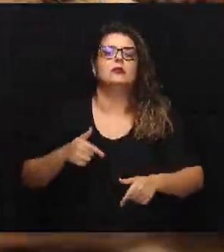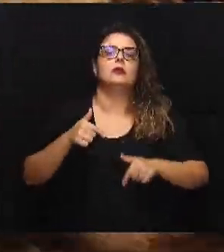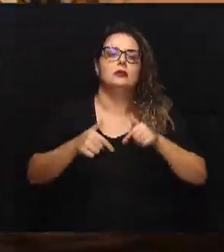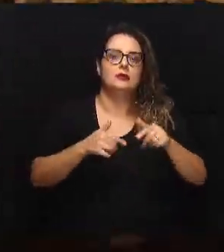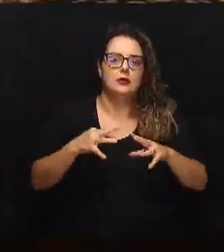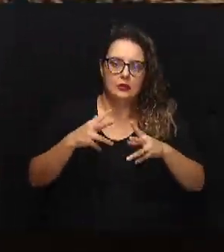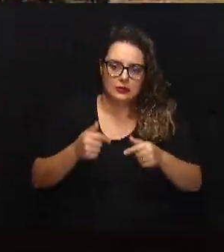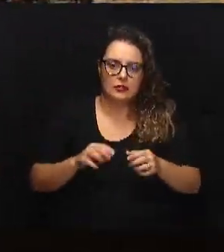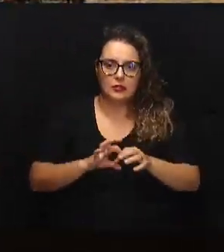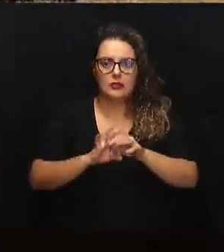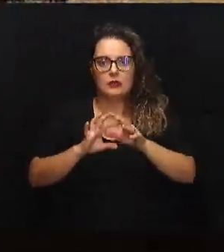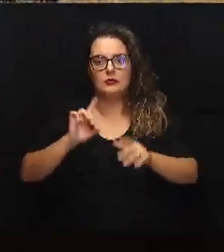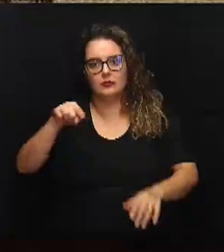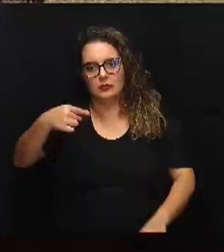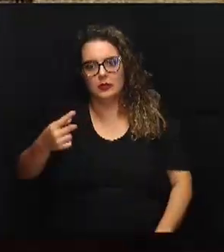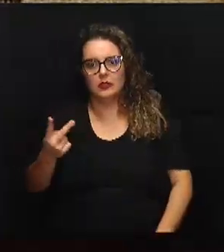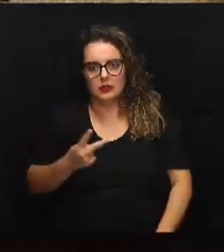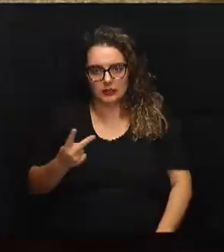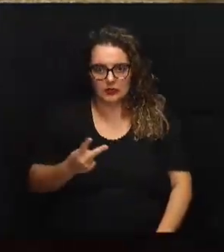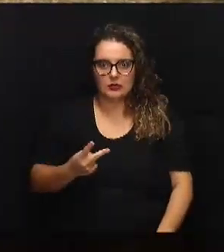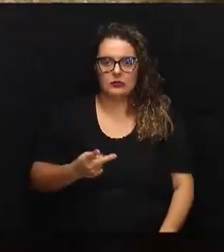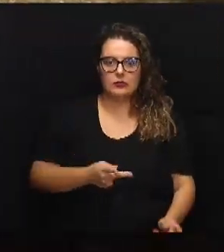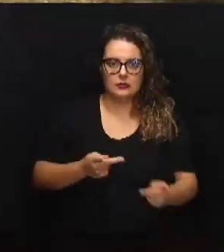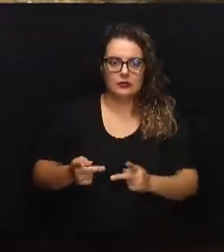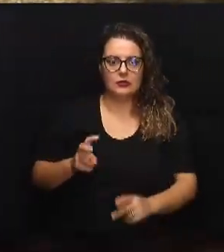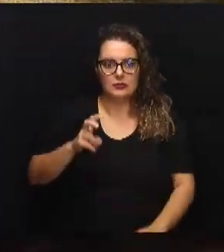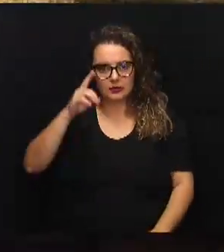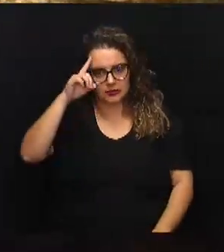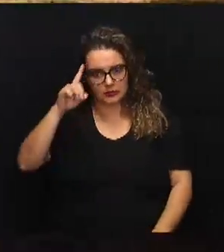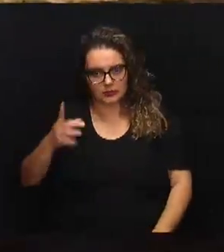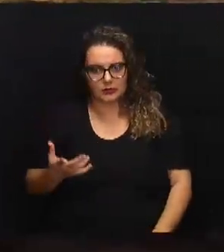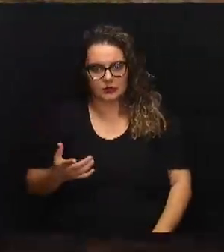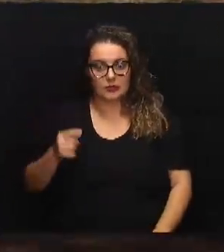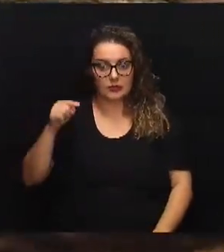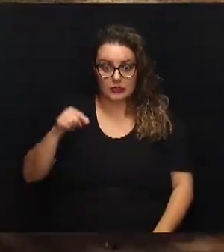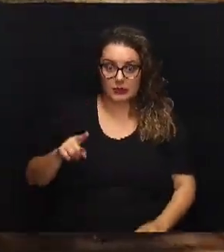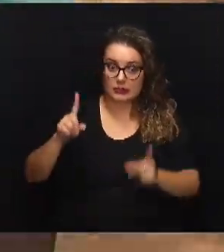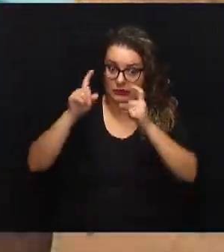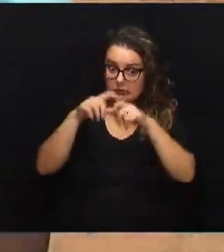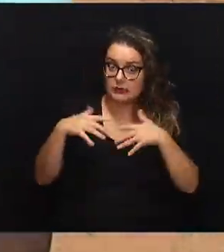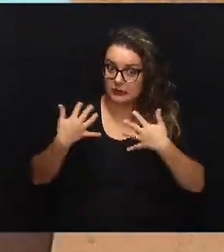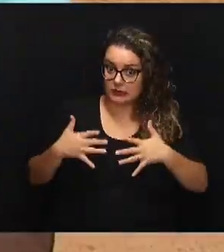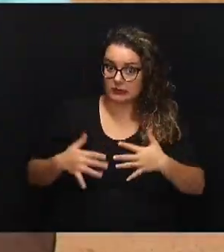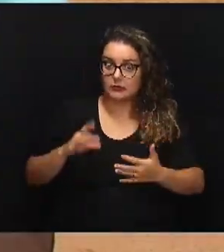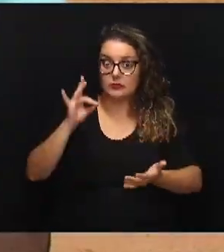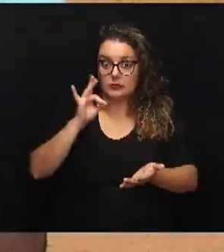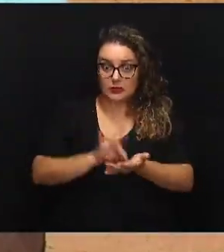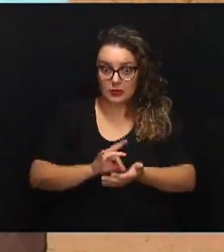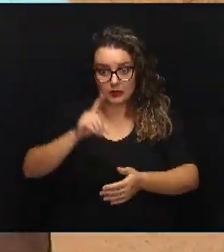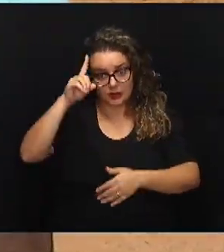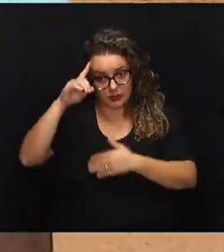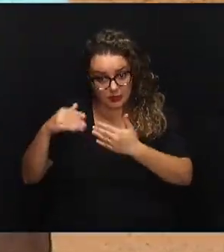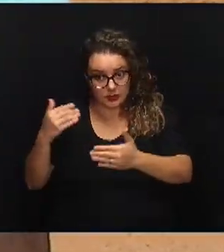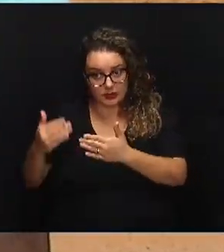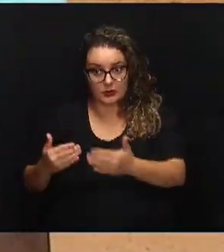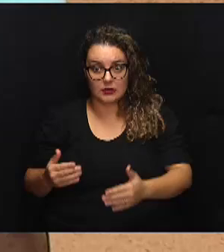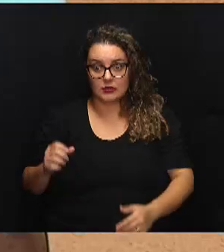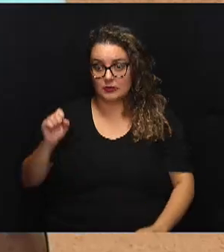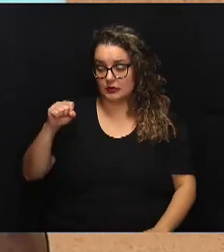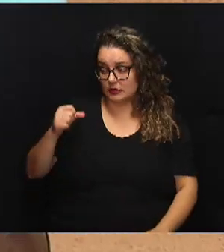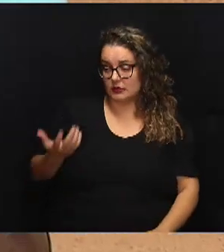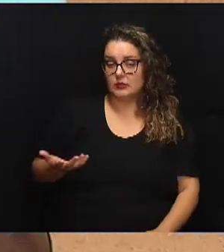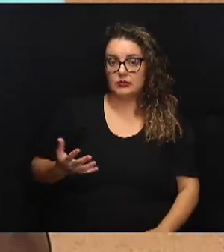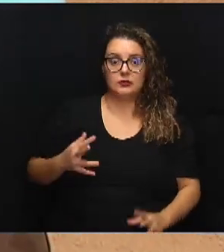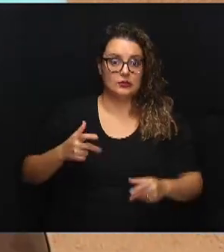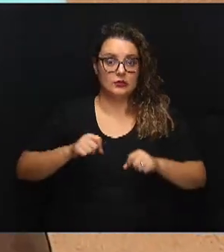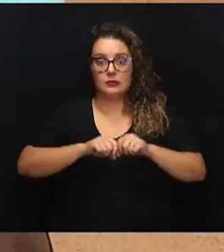isso e libera para a segunda visita de 5 dias, né? Essa é um pouco mais desafiante, porque pega a realidade das pessoas do dia a dia, né? Todo mundo